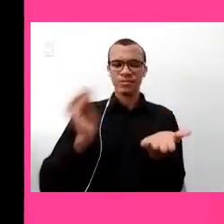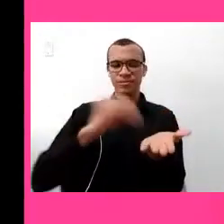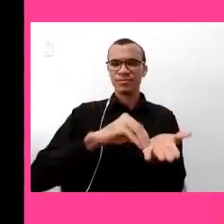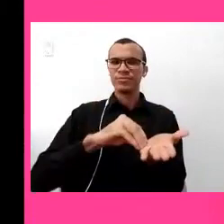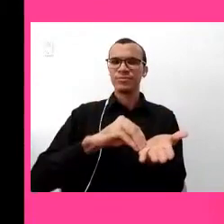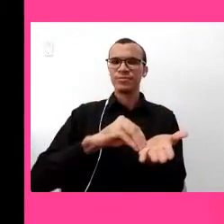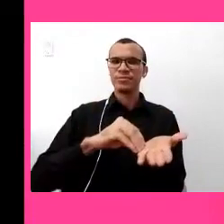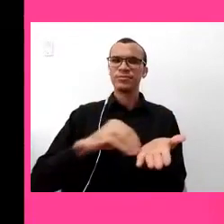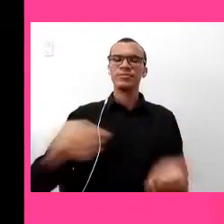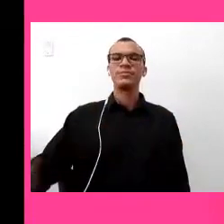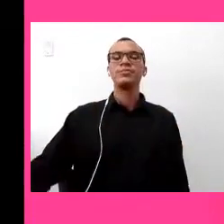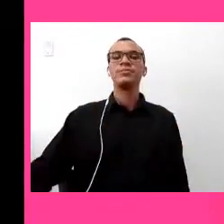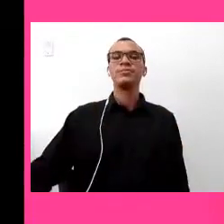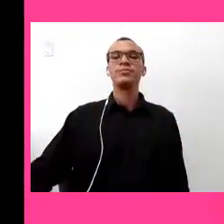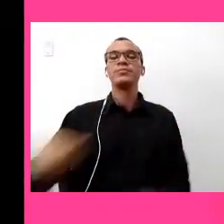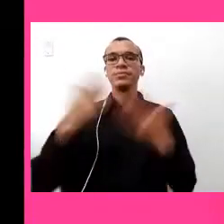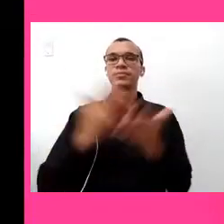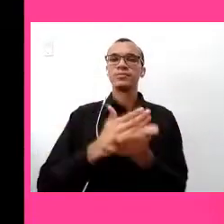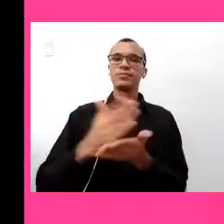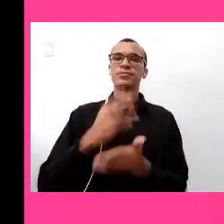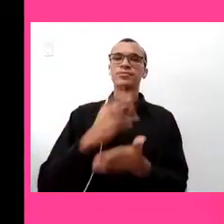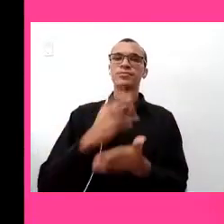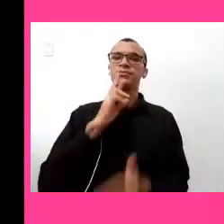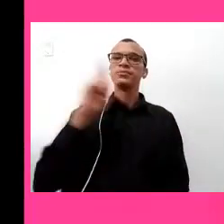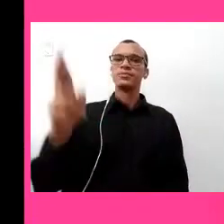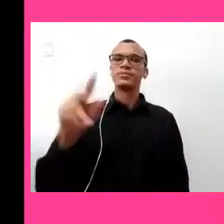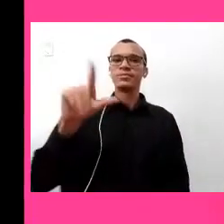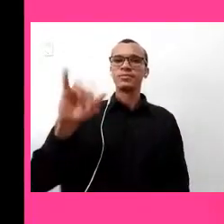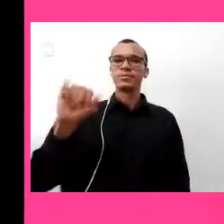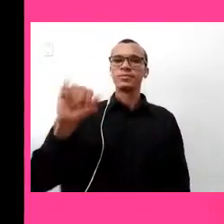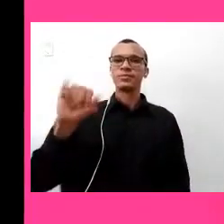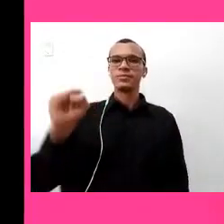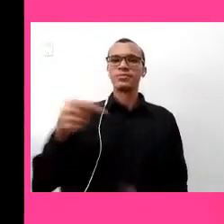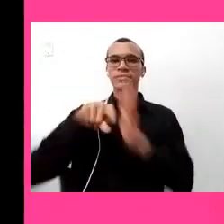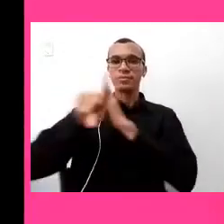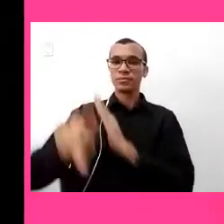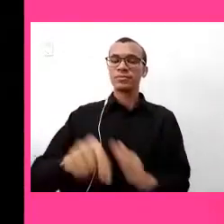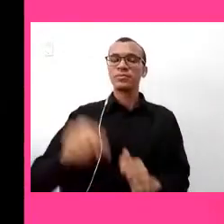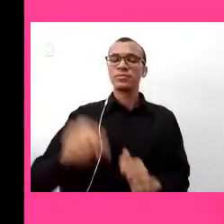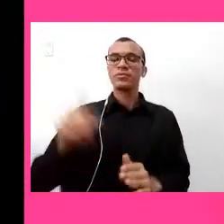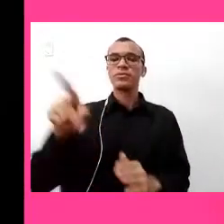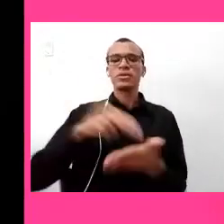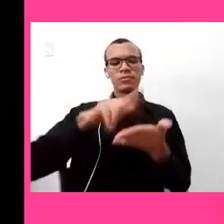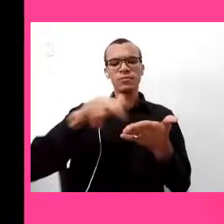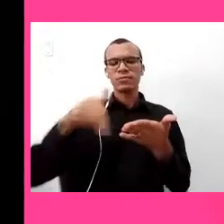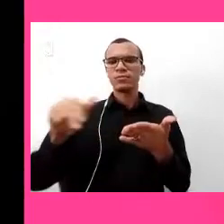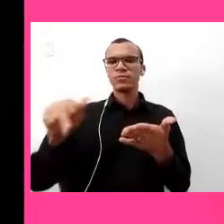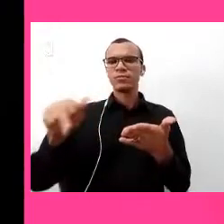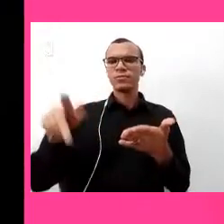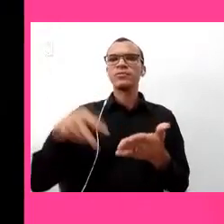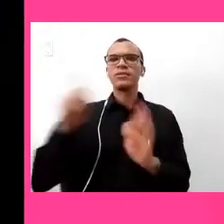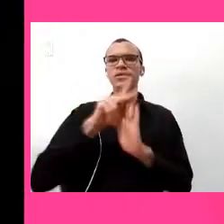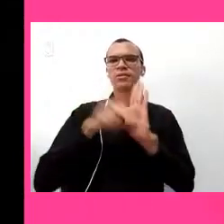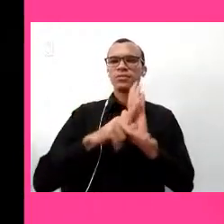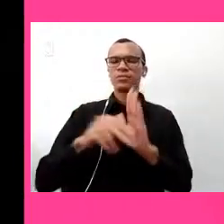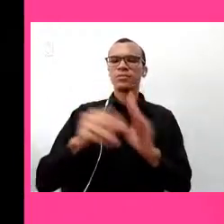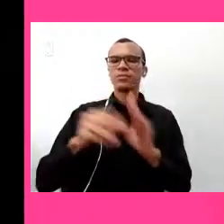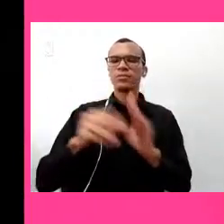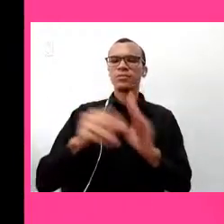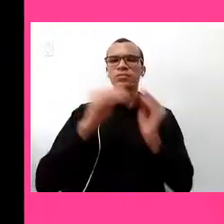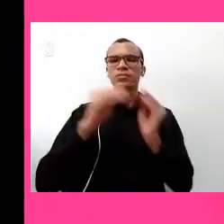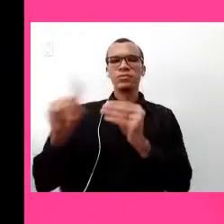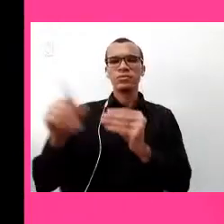Então, continuando a resposta que o Luiz perguntou, quando você desenha no SketchUp, você exporta ele como objeto